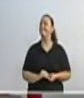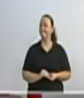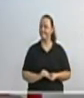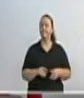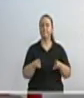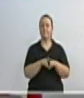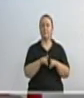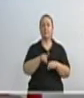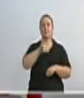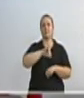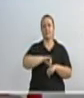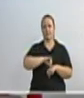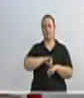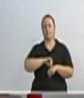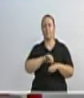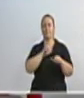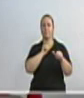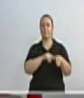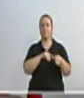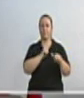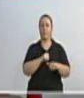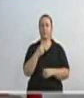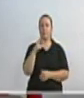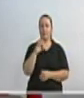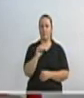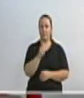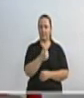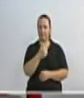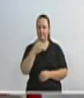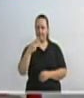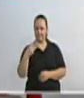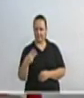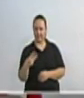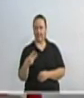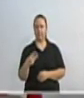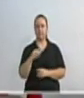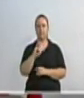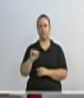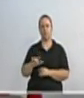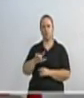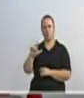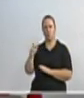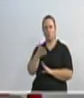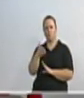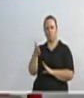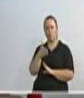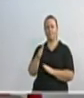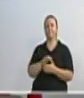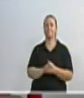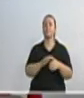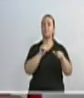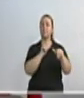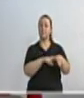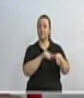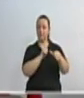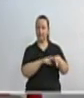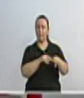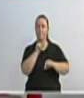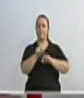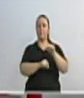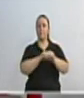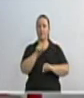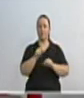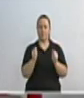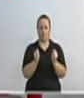de 2013, essa campanha Blumenau Você com Mais Sinal, julho de 2013. Em setembro de 2013, foram lançadas aqui